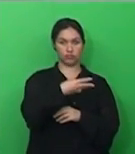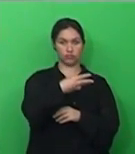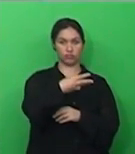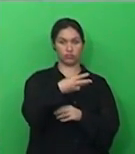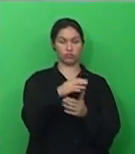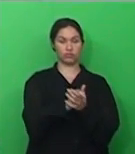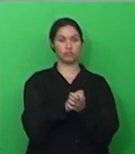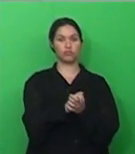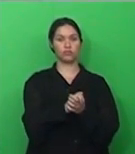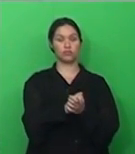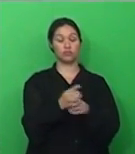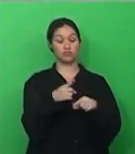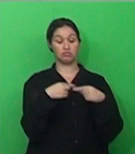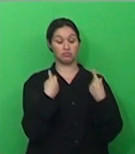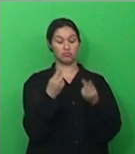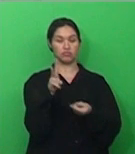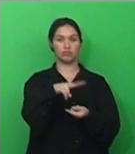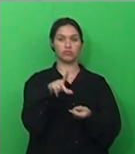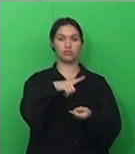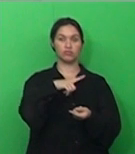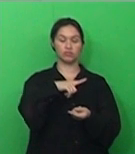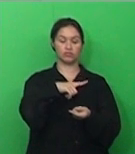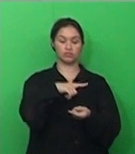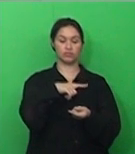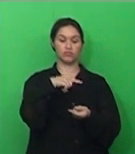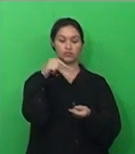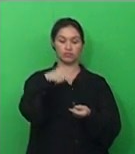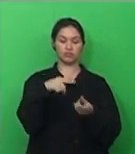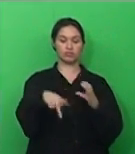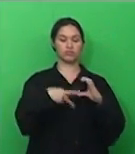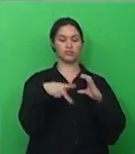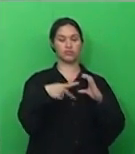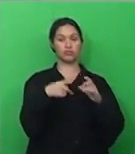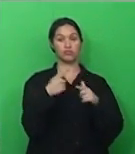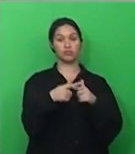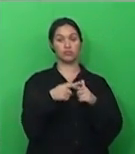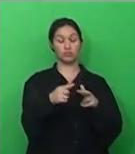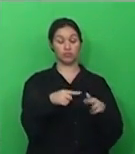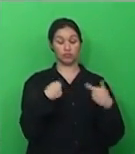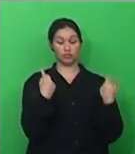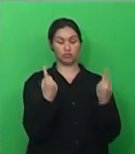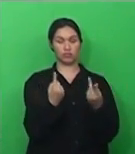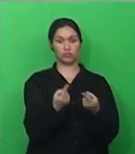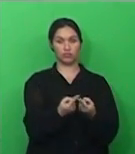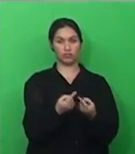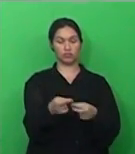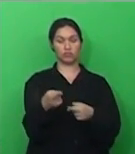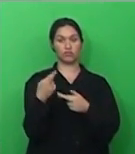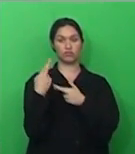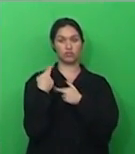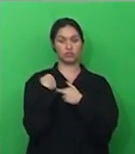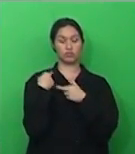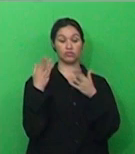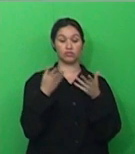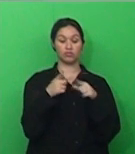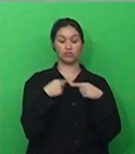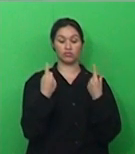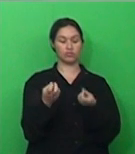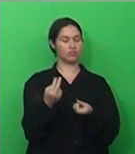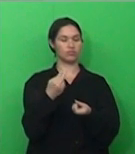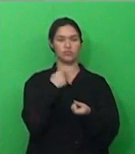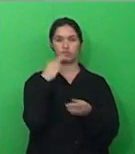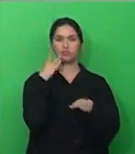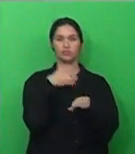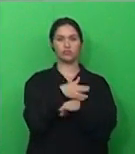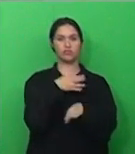vereadores, de estarmos lá discutindo também, já que eles não foram na audiência pública proposta pelo vereador Aldirei